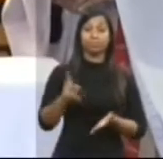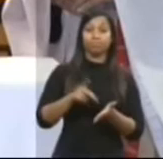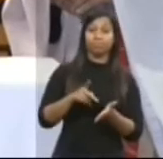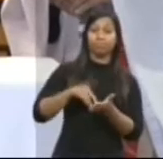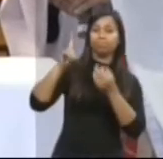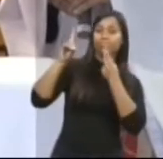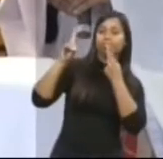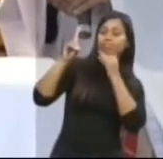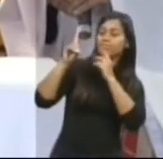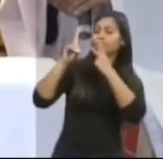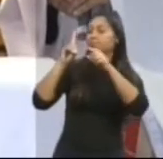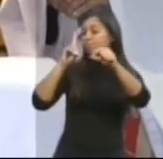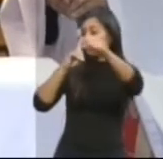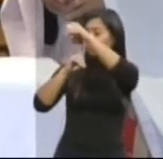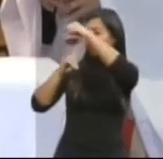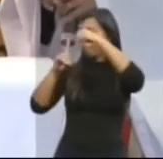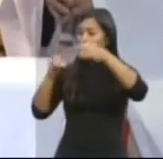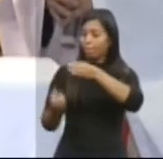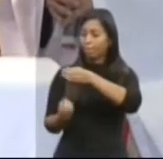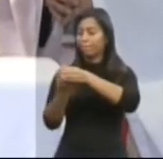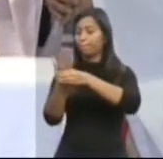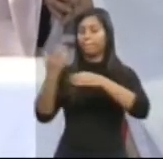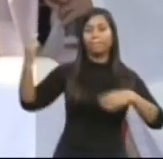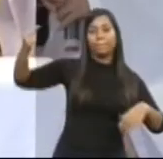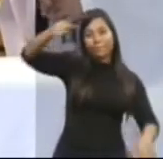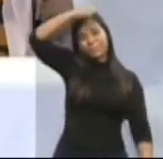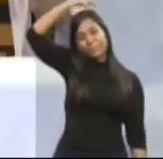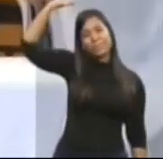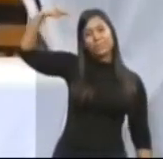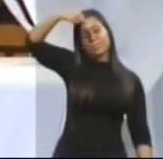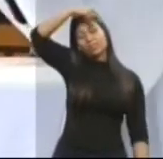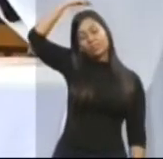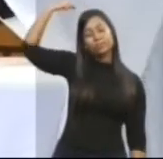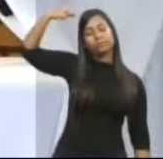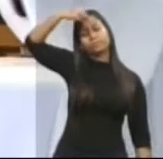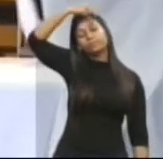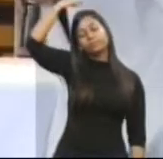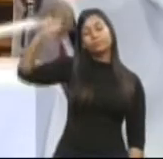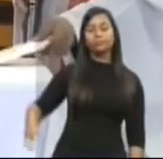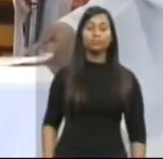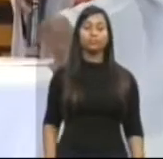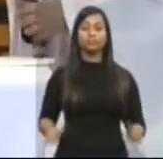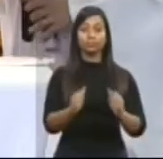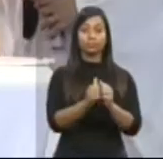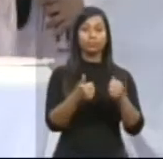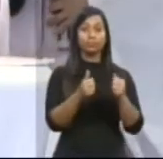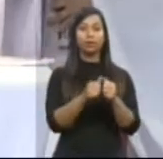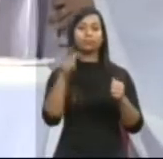na verdade, ó Pai, vós sois santo e fonte de toda